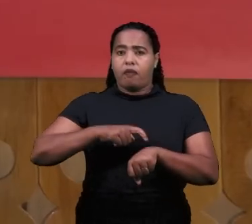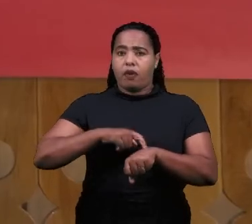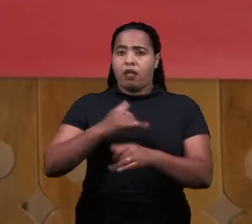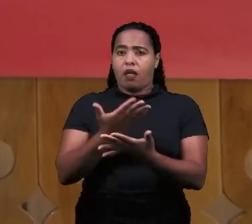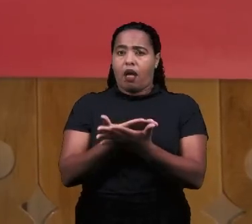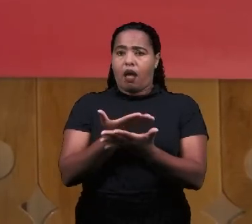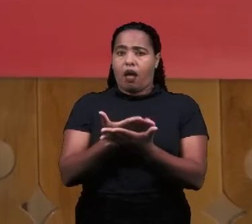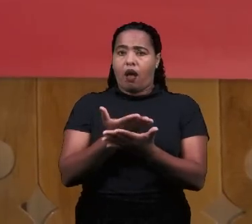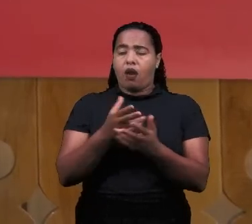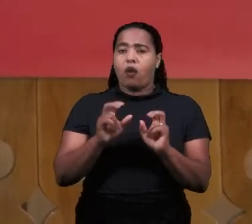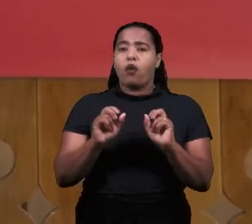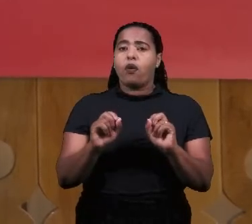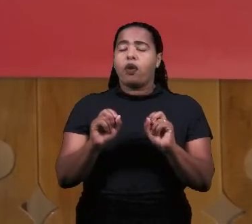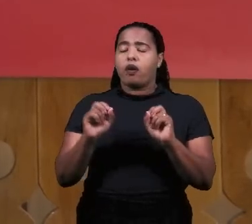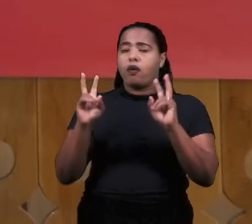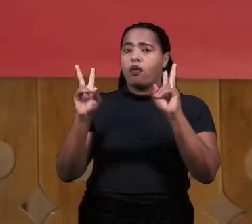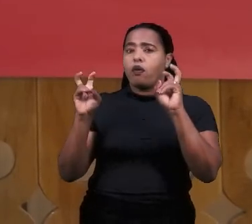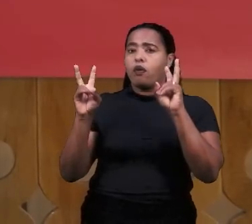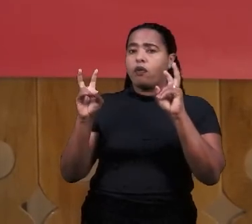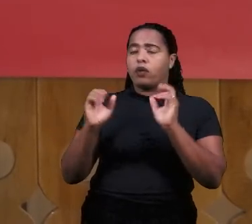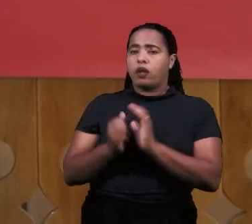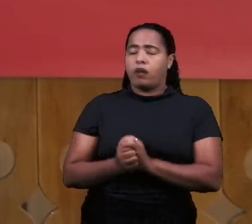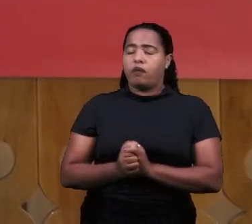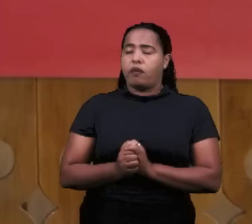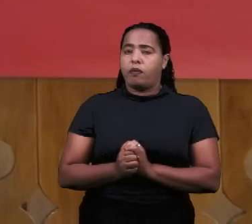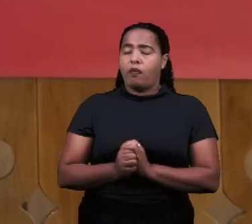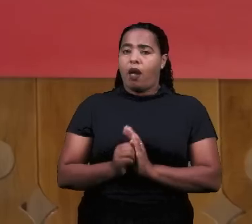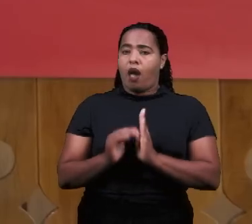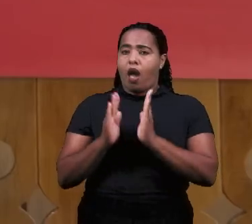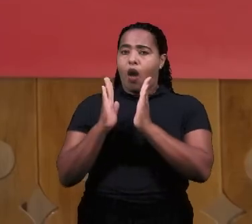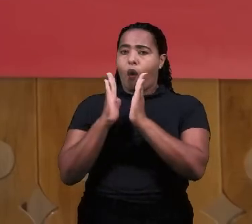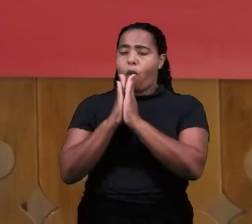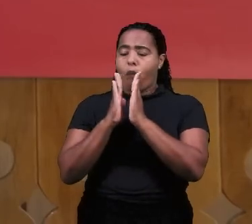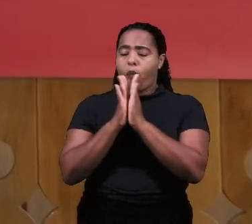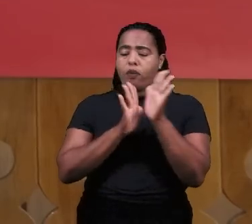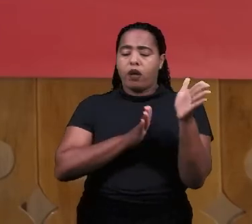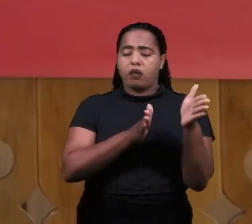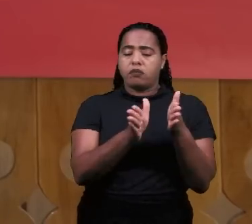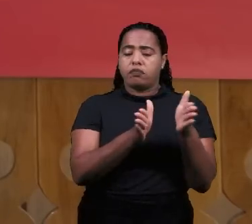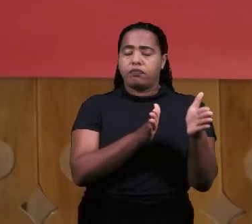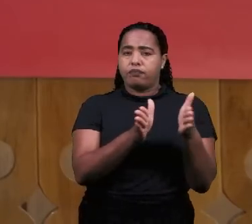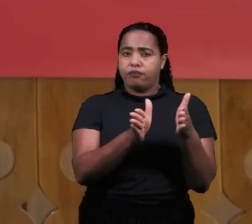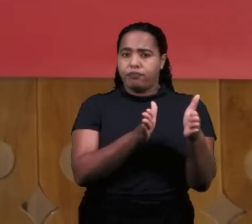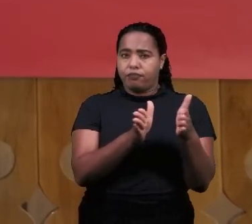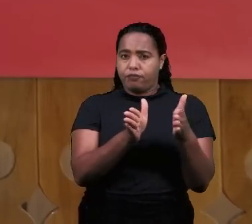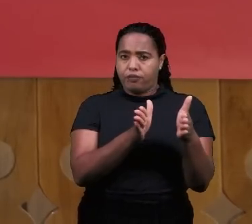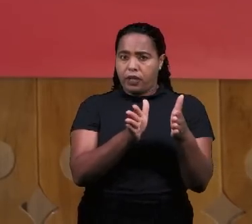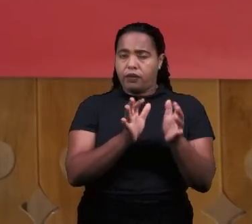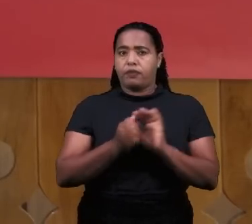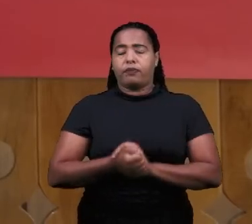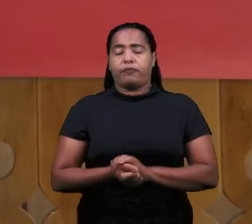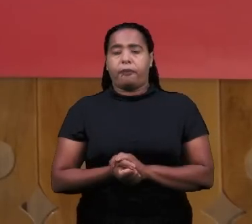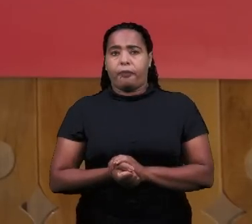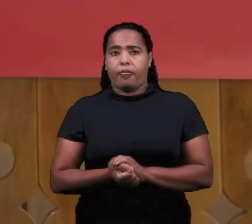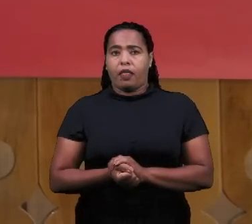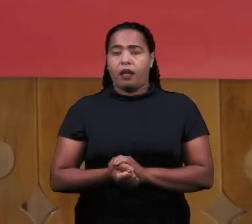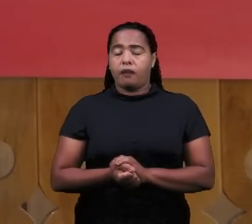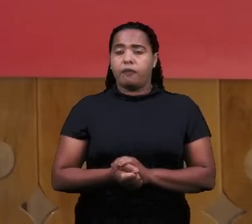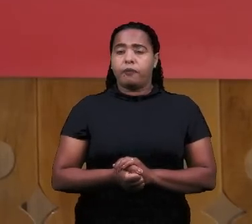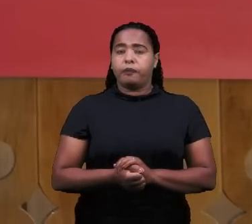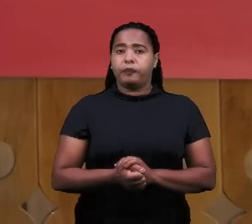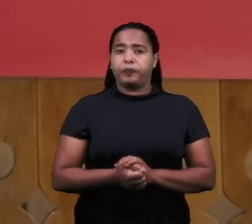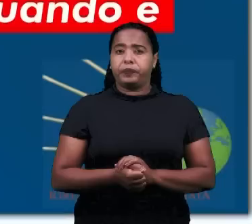é oração nesse tempo. Pode passar aí o próximo. Neemias